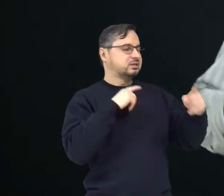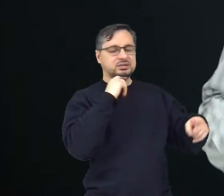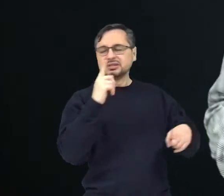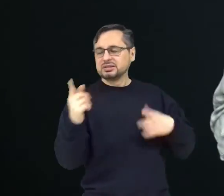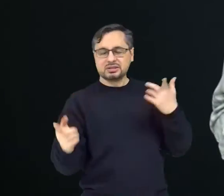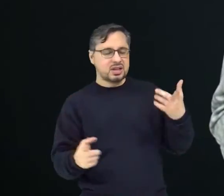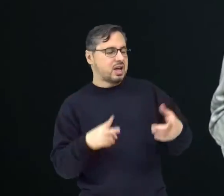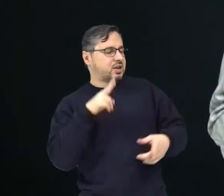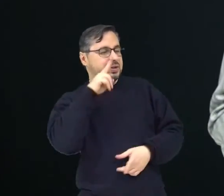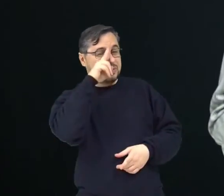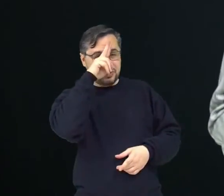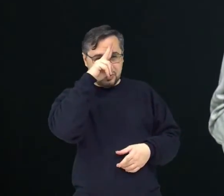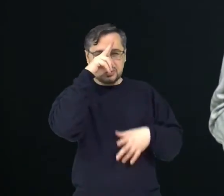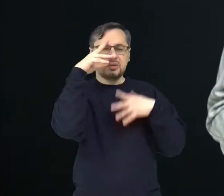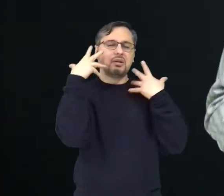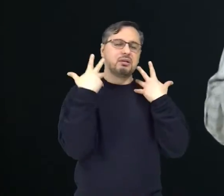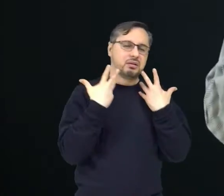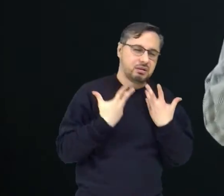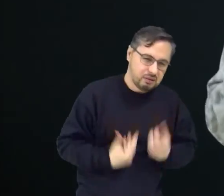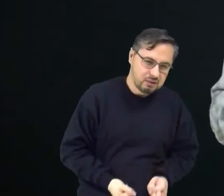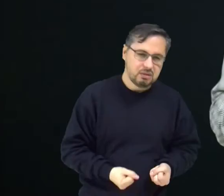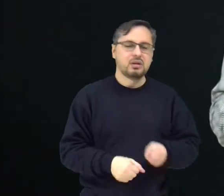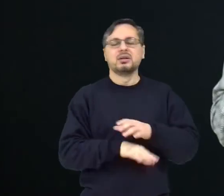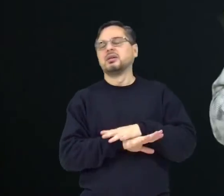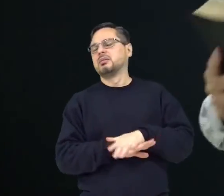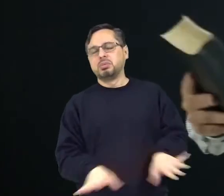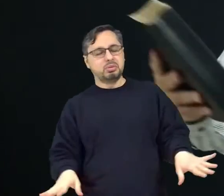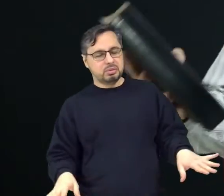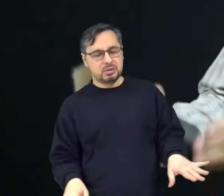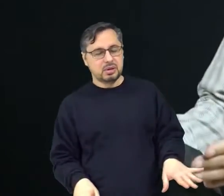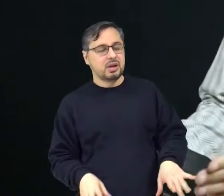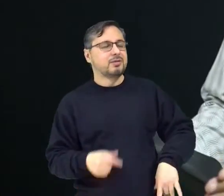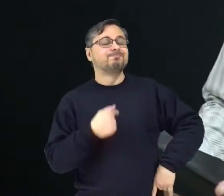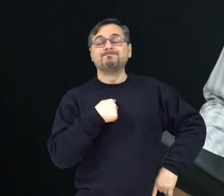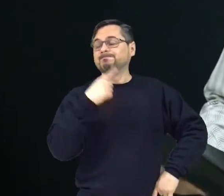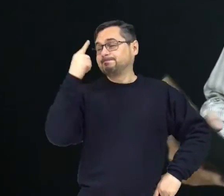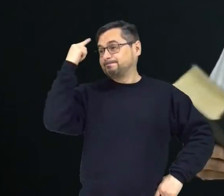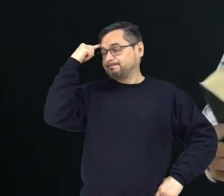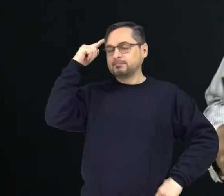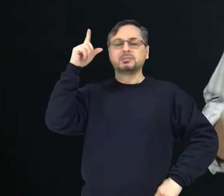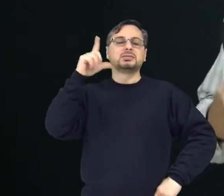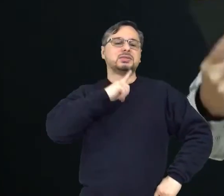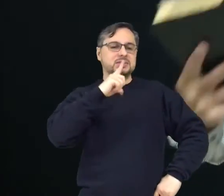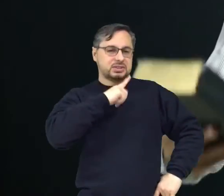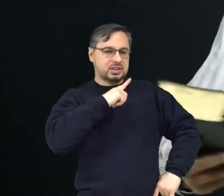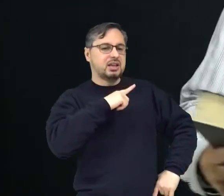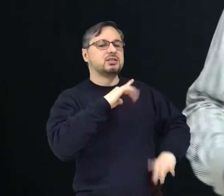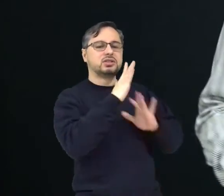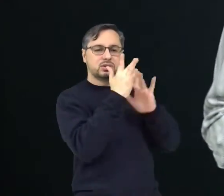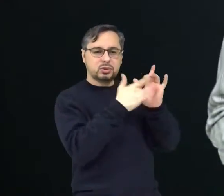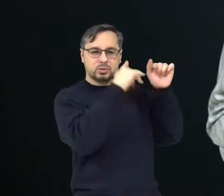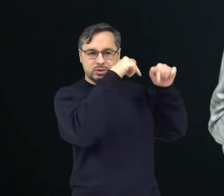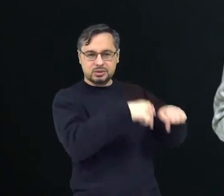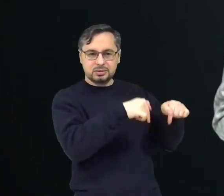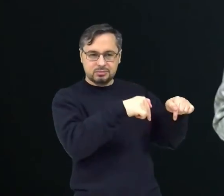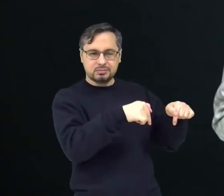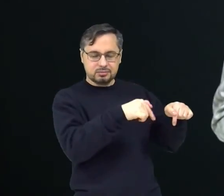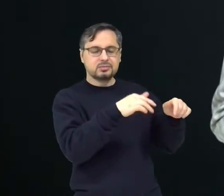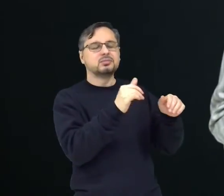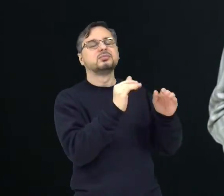as forças haviam diminuído, aí então perceberam: temos Jesus no barco. E foram, acorreram-se a